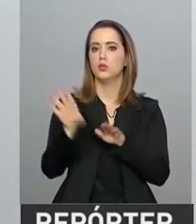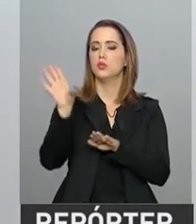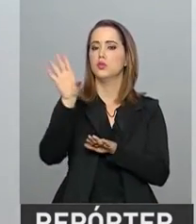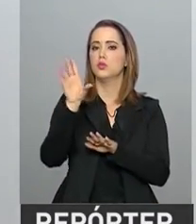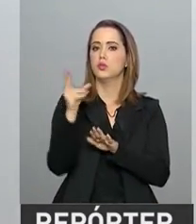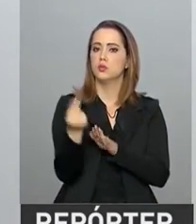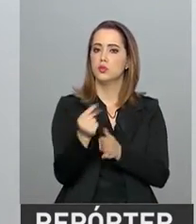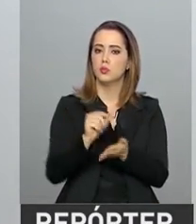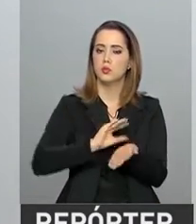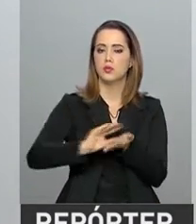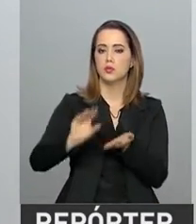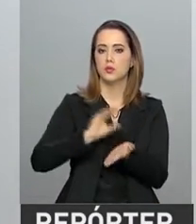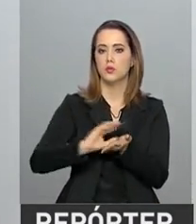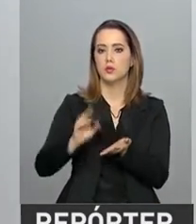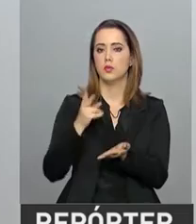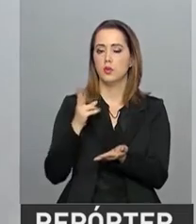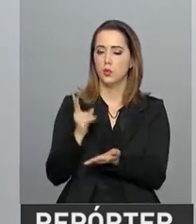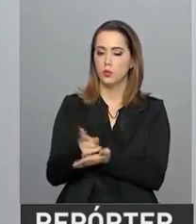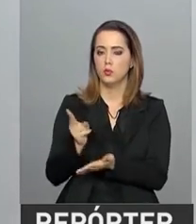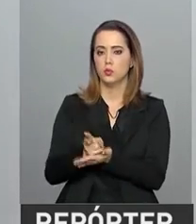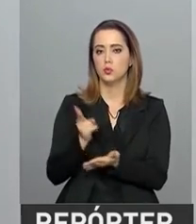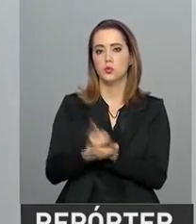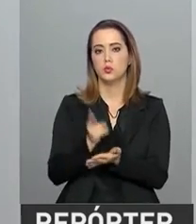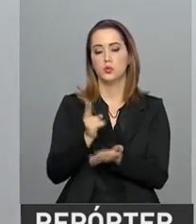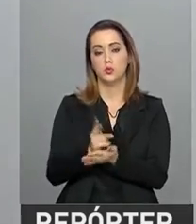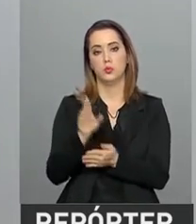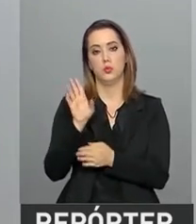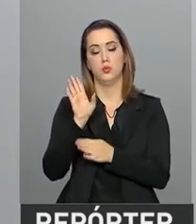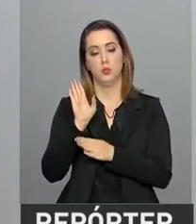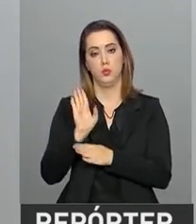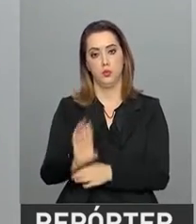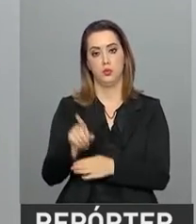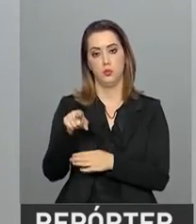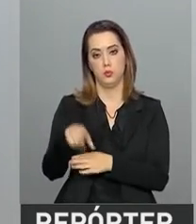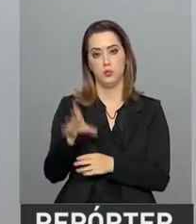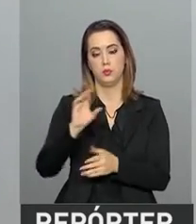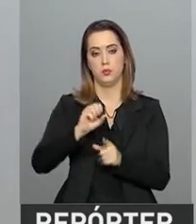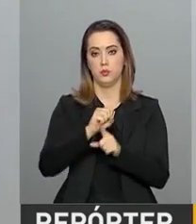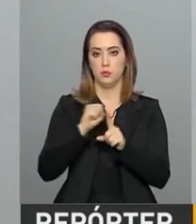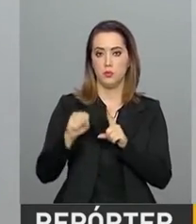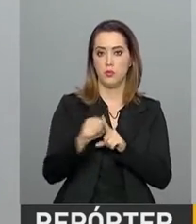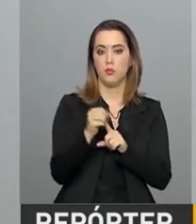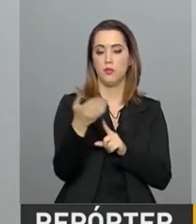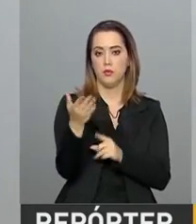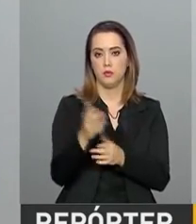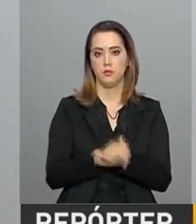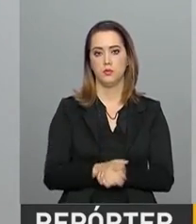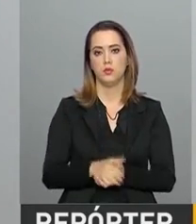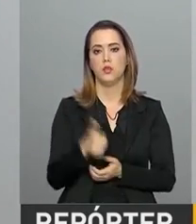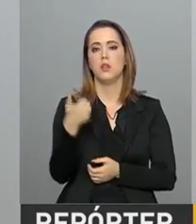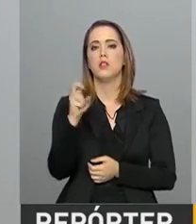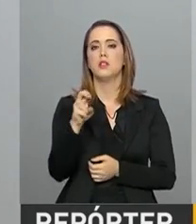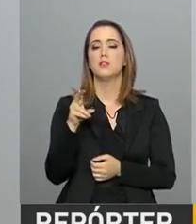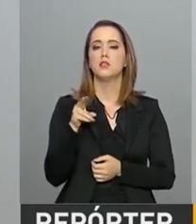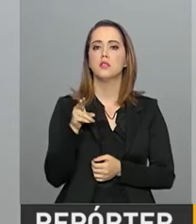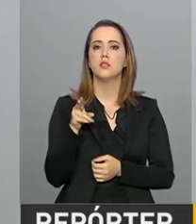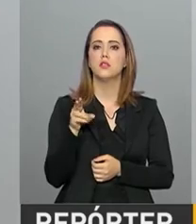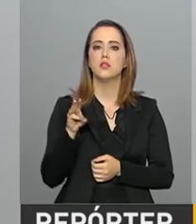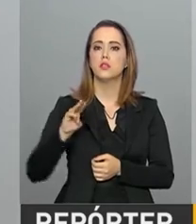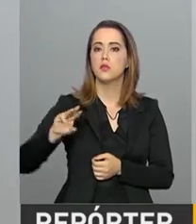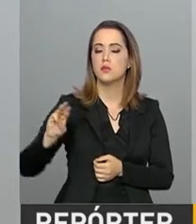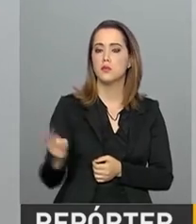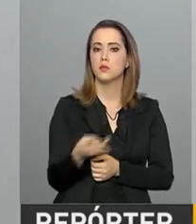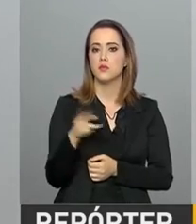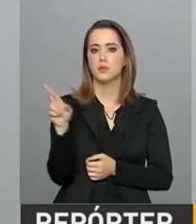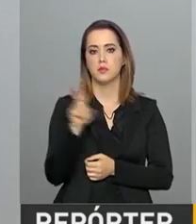da qualidade no atendimento ao cidadão é o grande objetivo da ação. Investimentos na ordem de 15 milhões de reais em